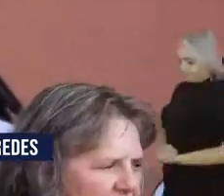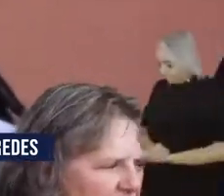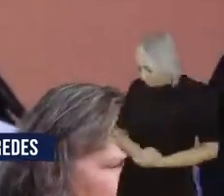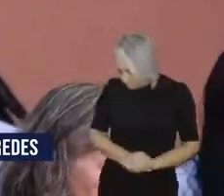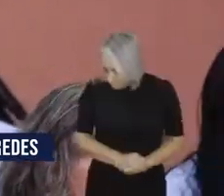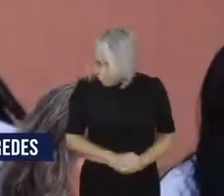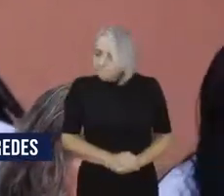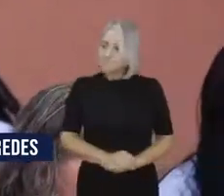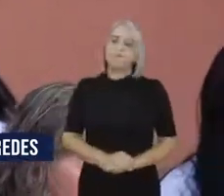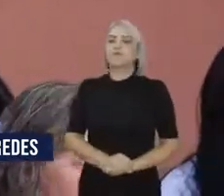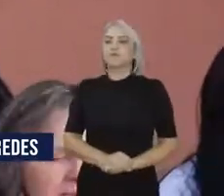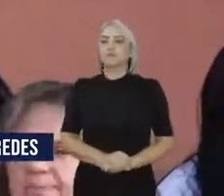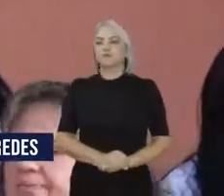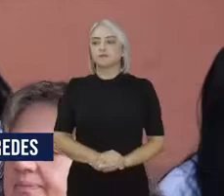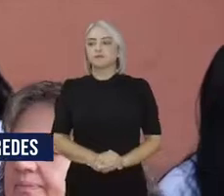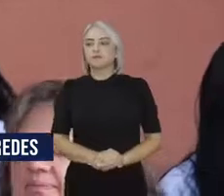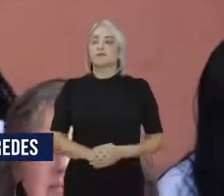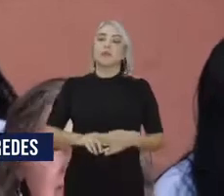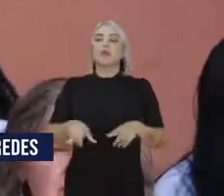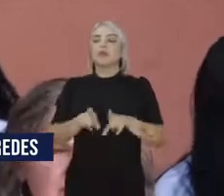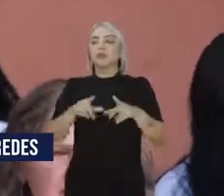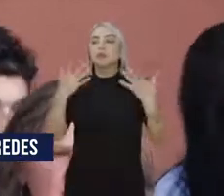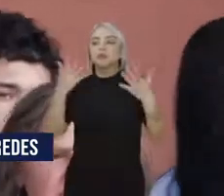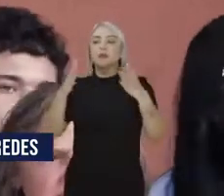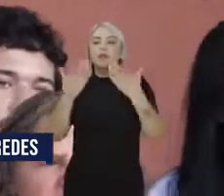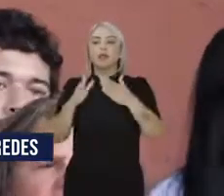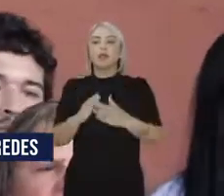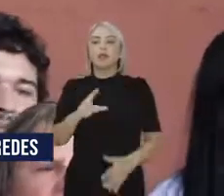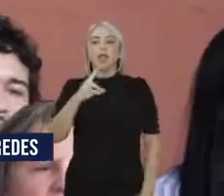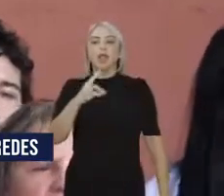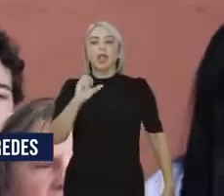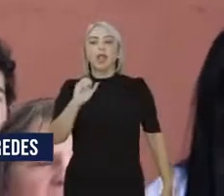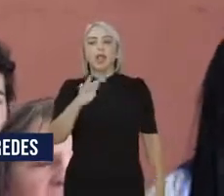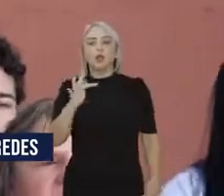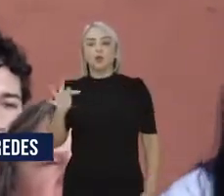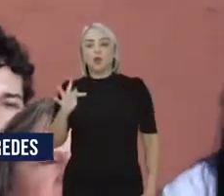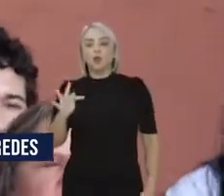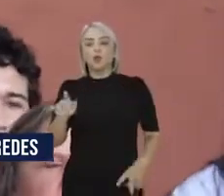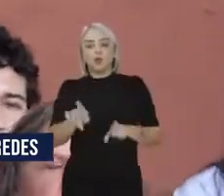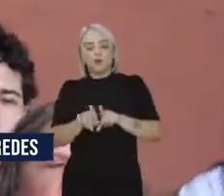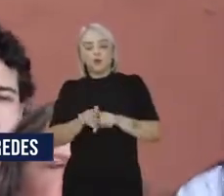Também uma salva de palmas para a Cufa e para o Ratatá, que está aqui presente. Salva de palmas para eles.